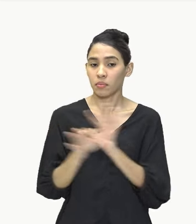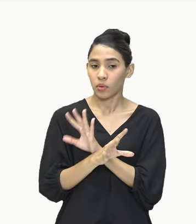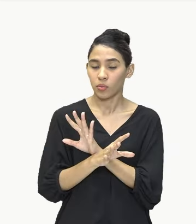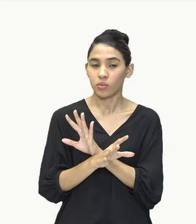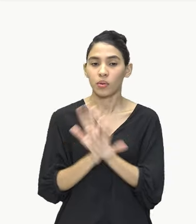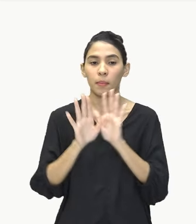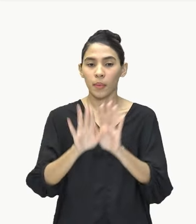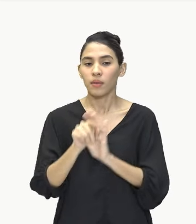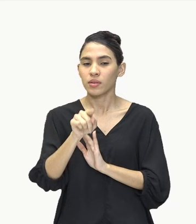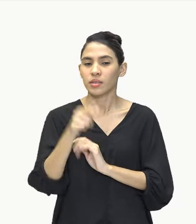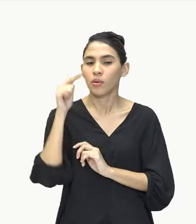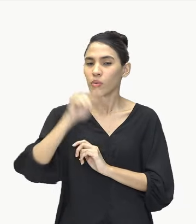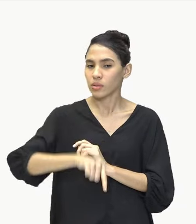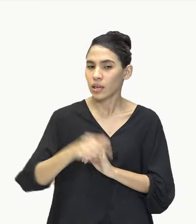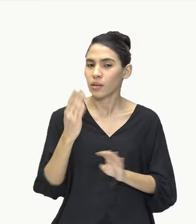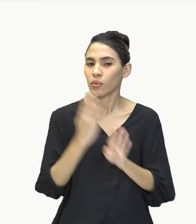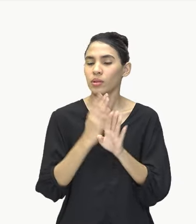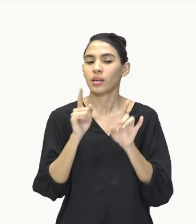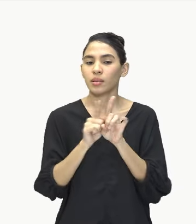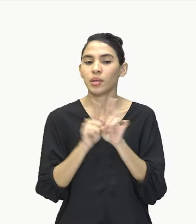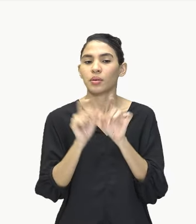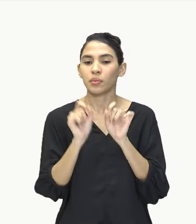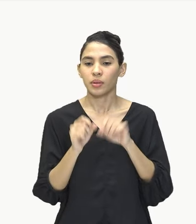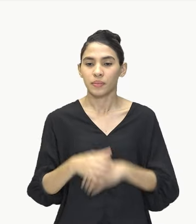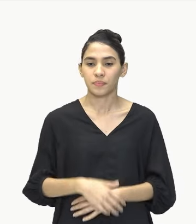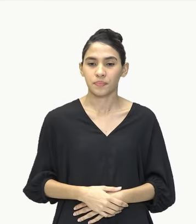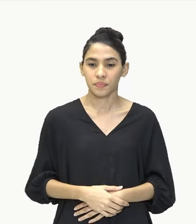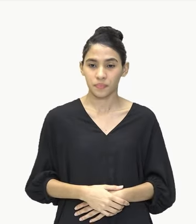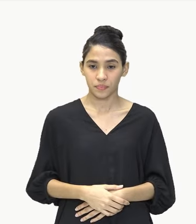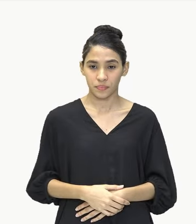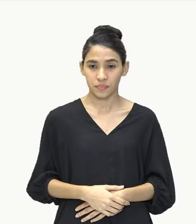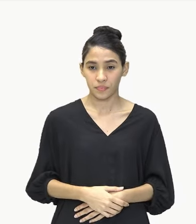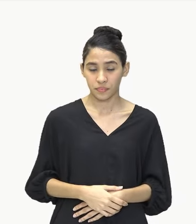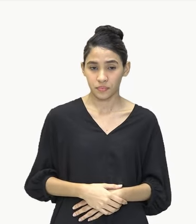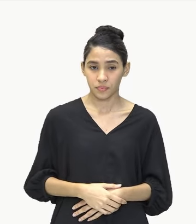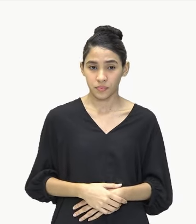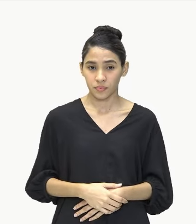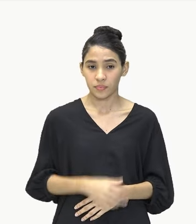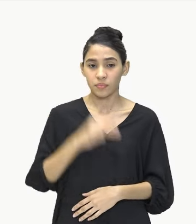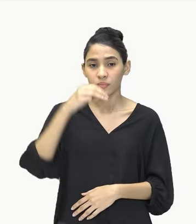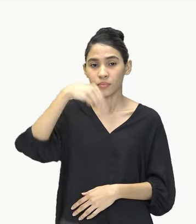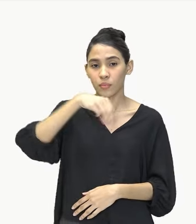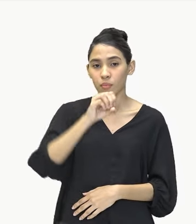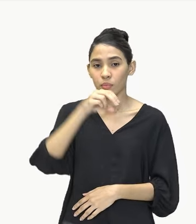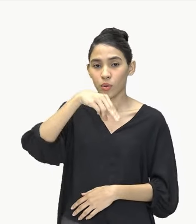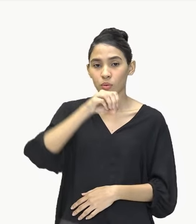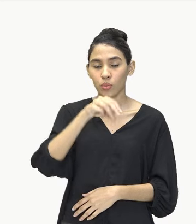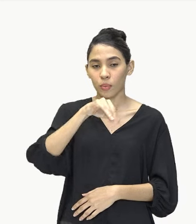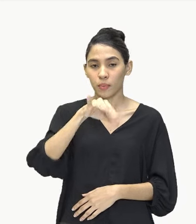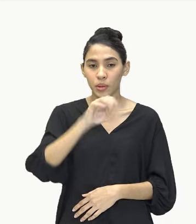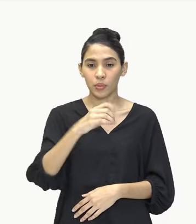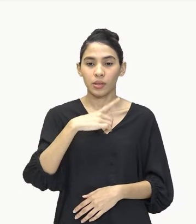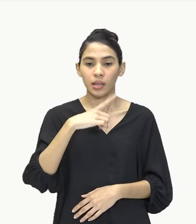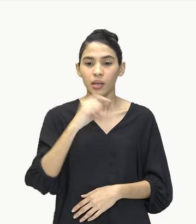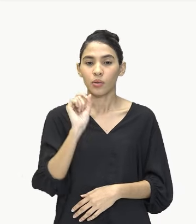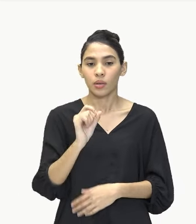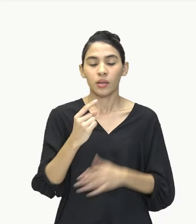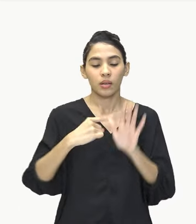é capaz de também perceber o seguinte. Neste monômio, eu tenho